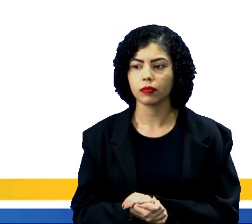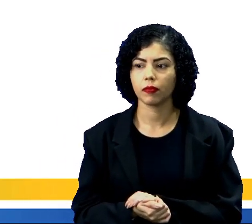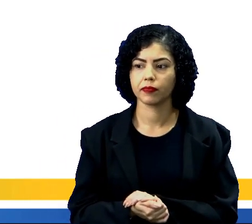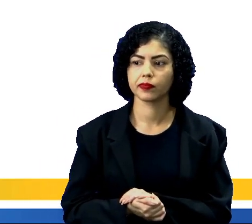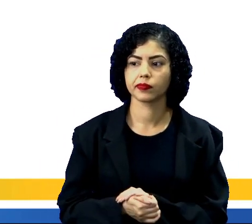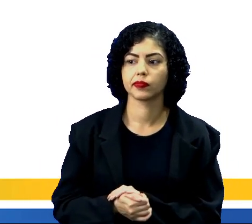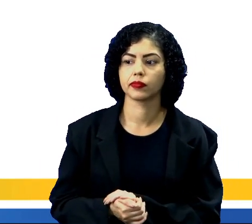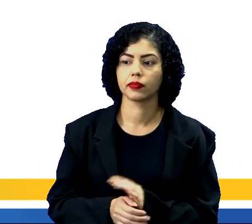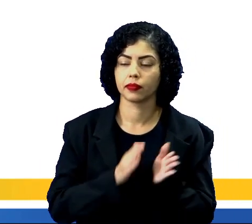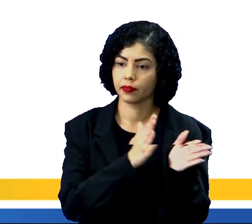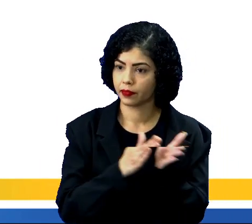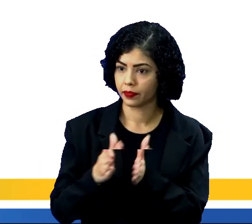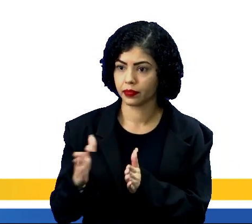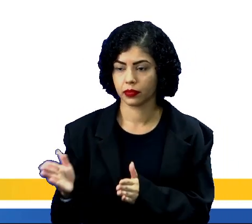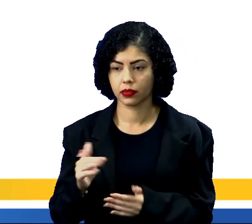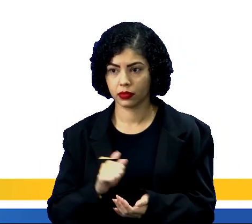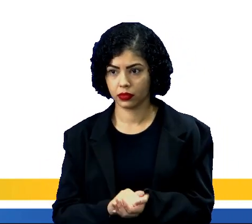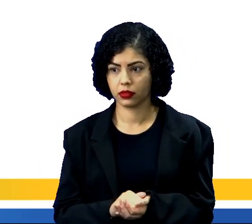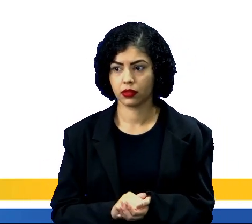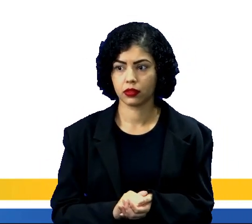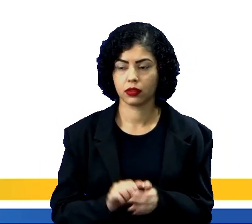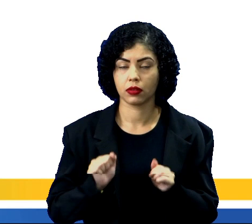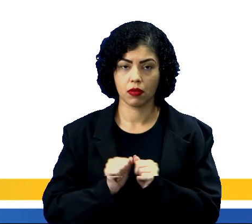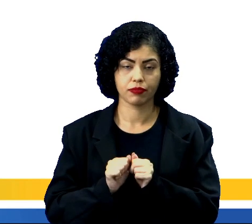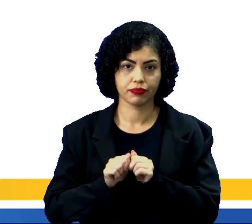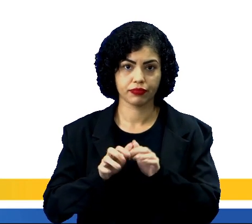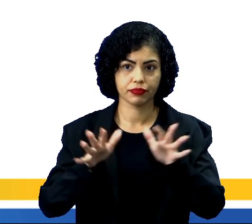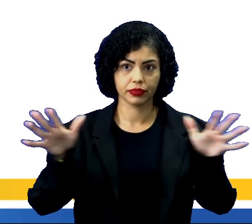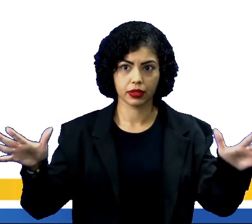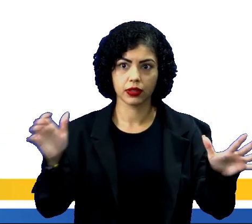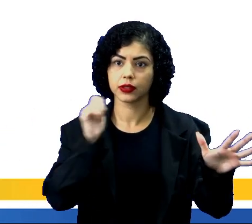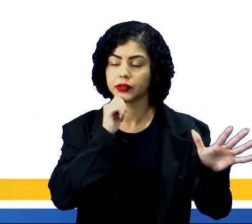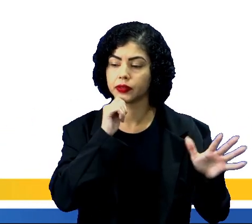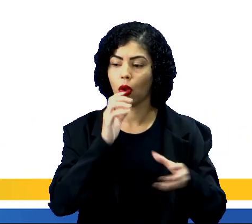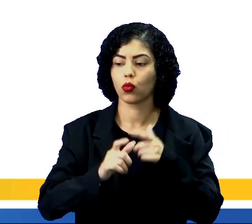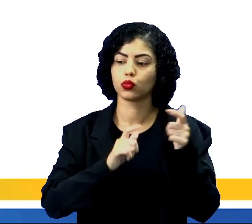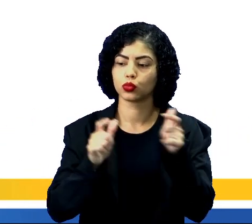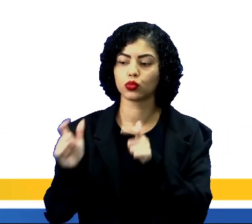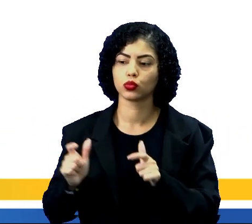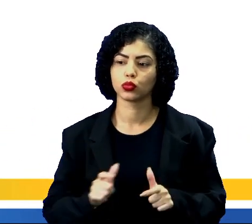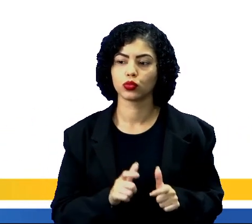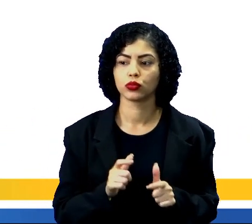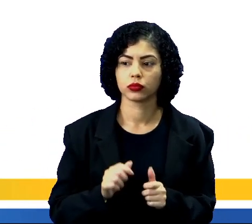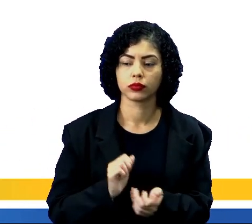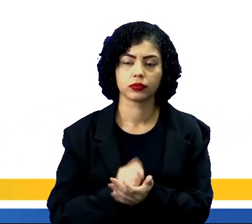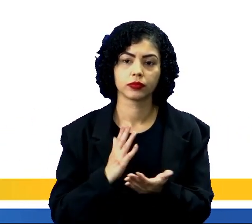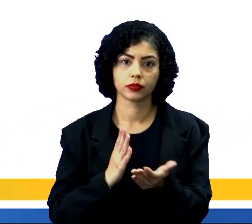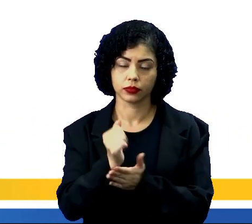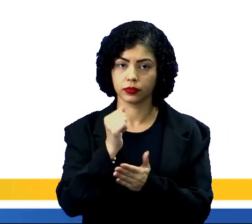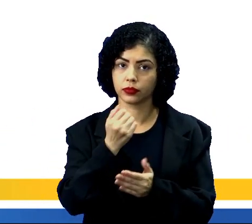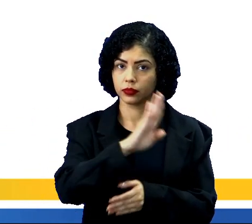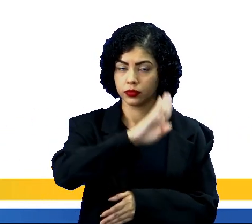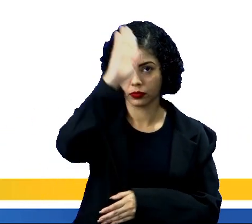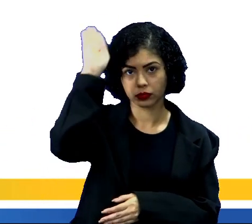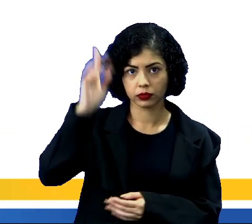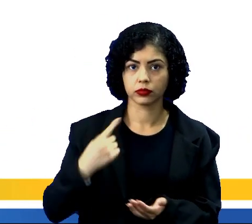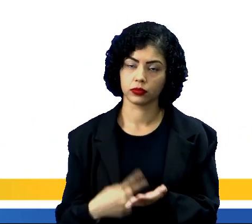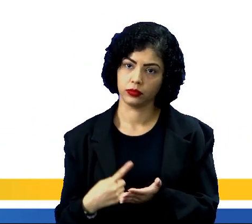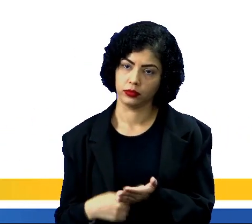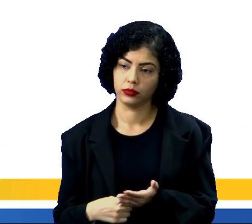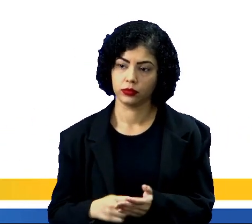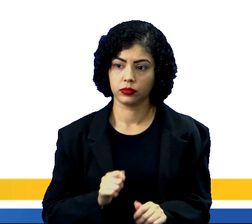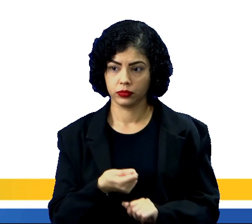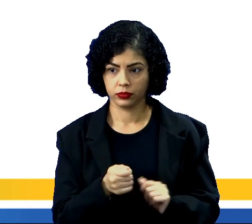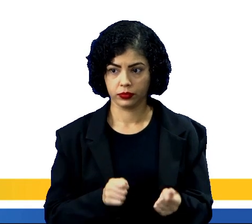Roma teria passado também por uma fase de expansão, né, onde as conquistas romanas teriam sido marcadas